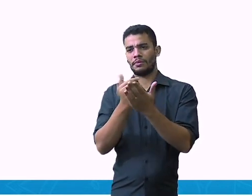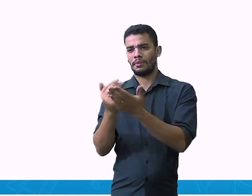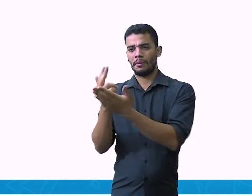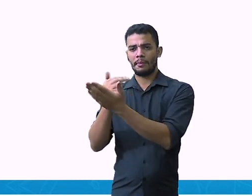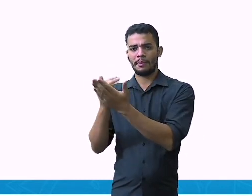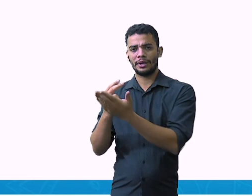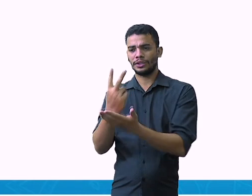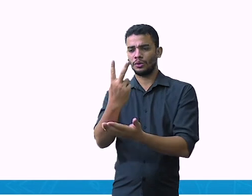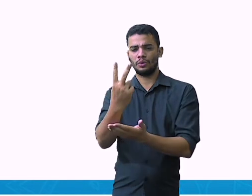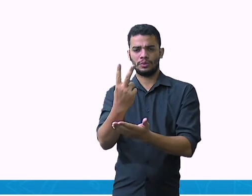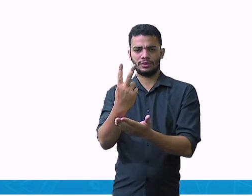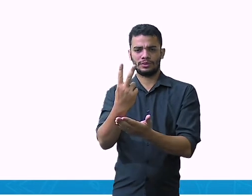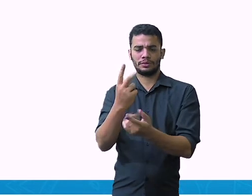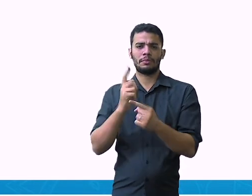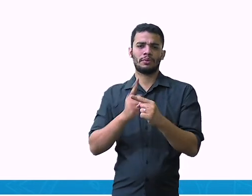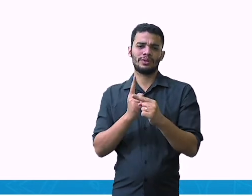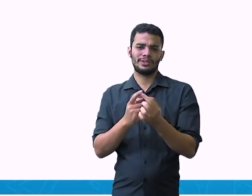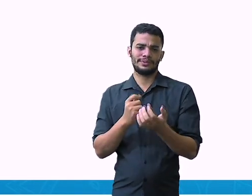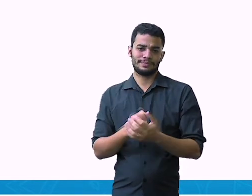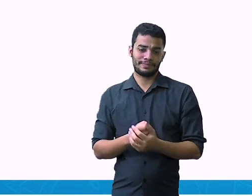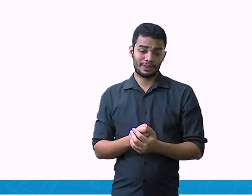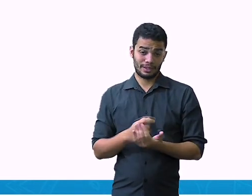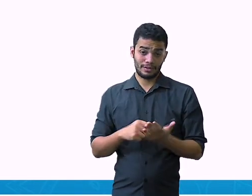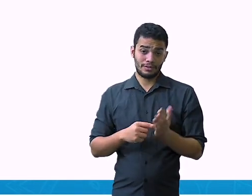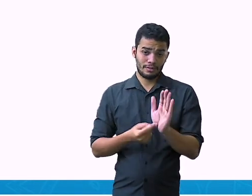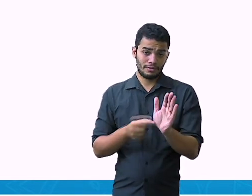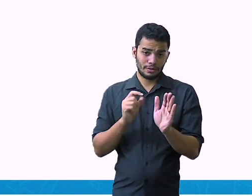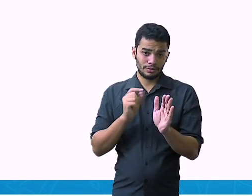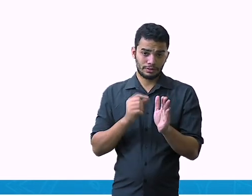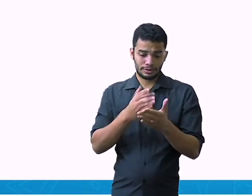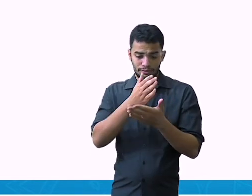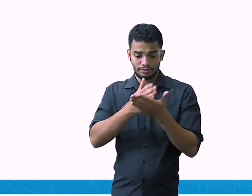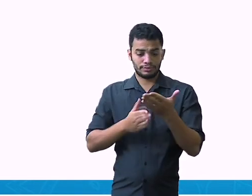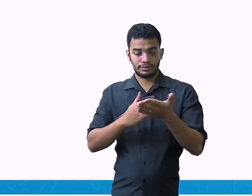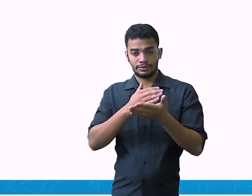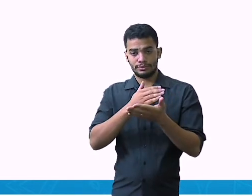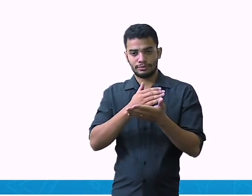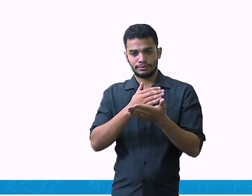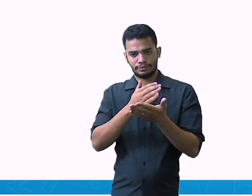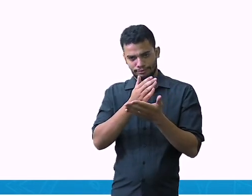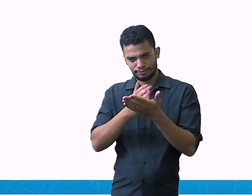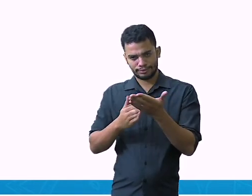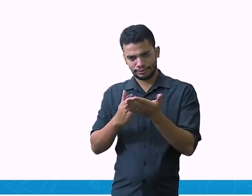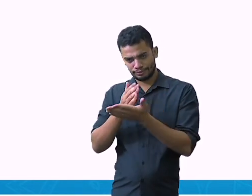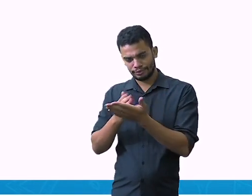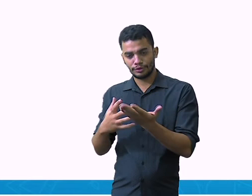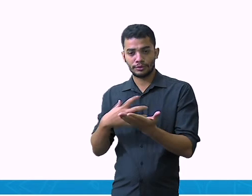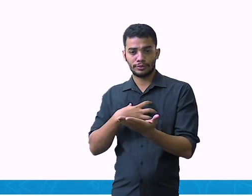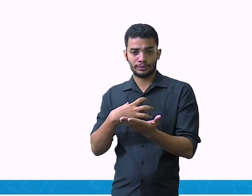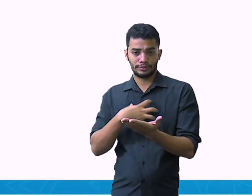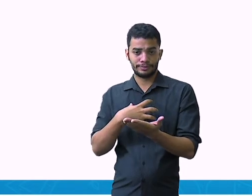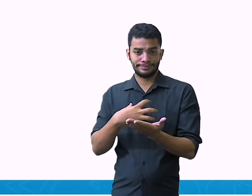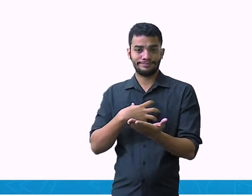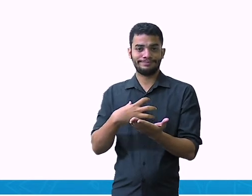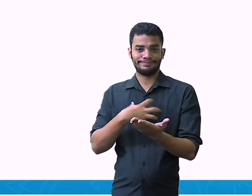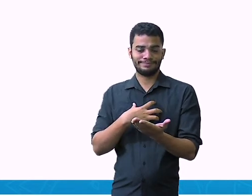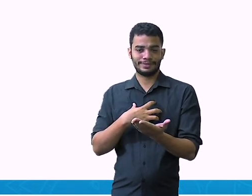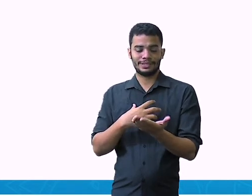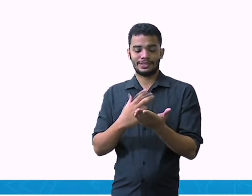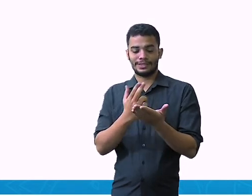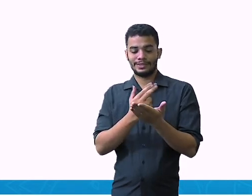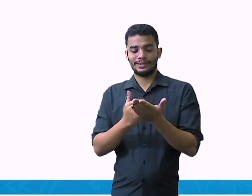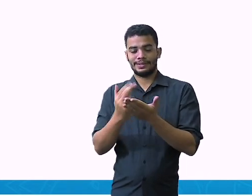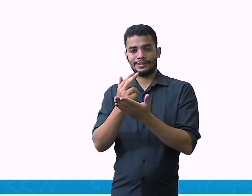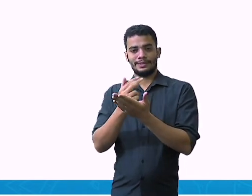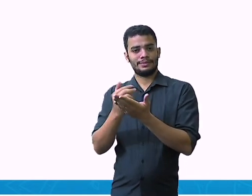ele determina em quantas partes eu posso dividir a minha figura. E eu só posso dividir a minha figura aqui em 5 partes, que se você